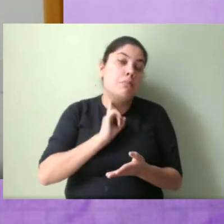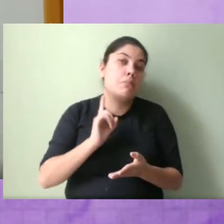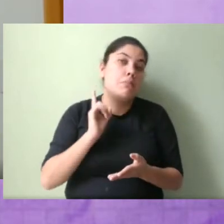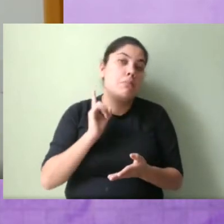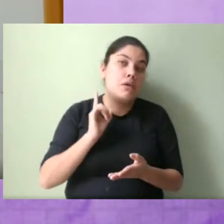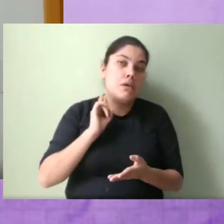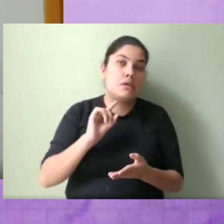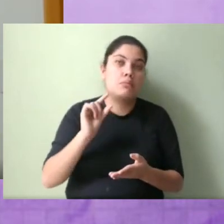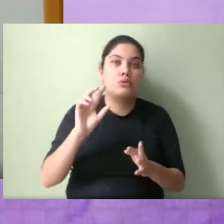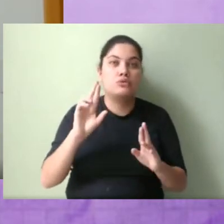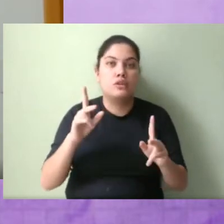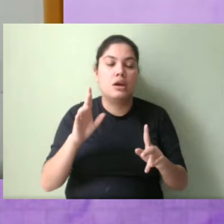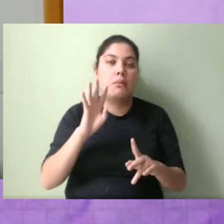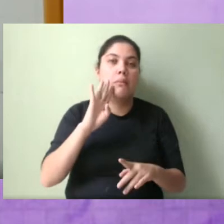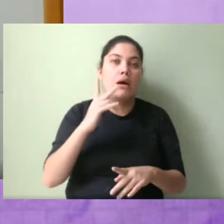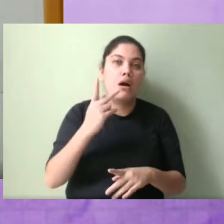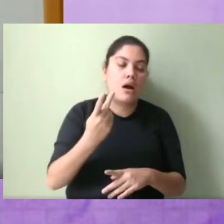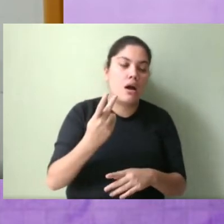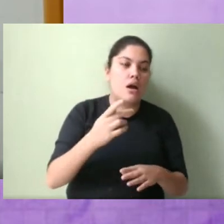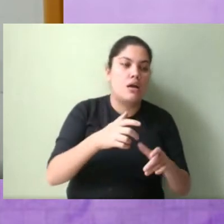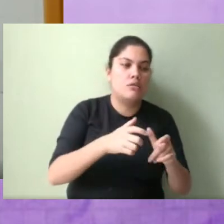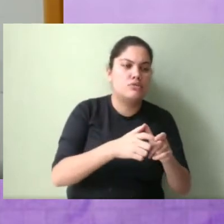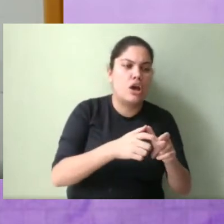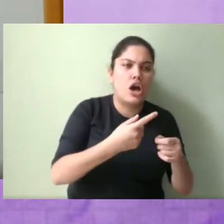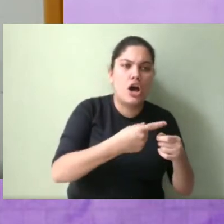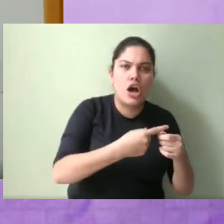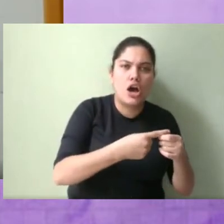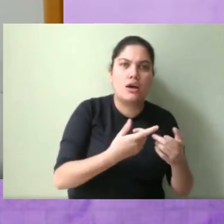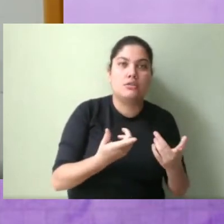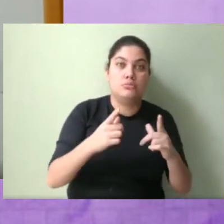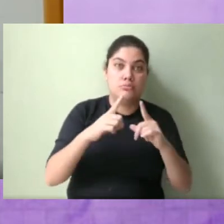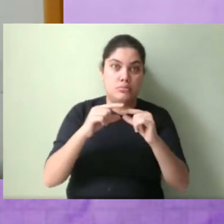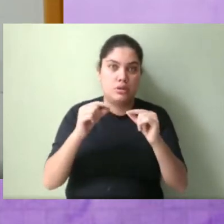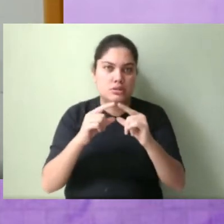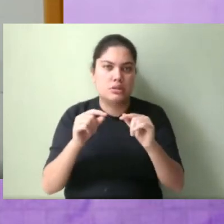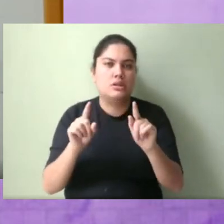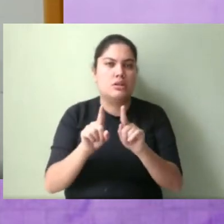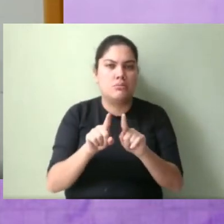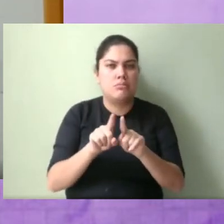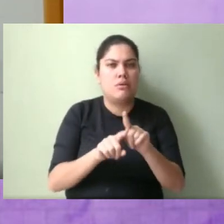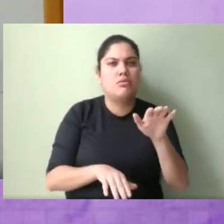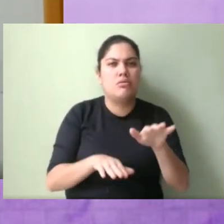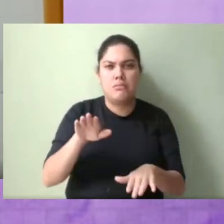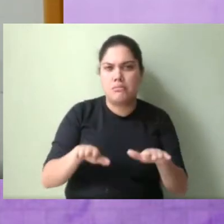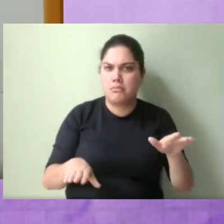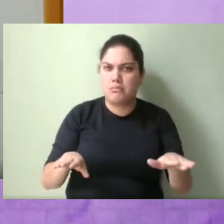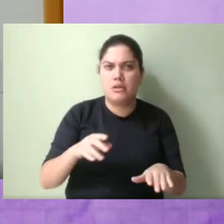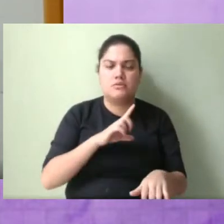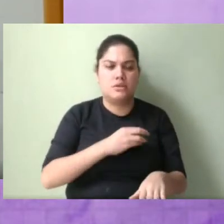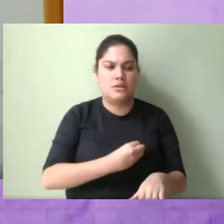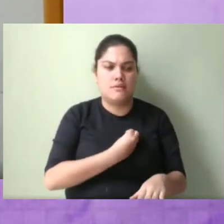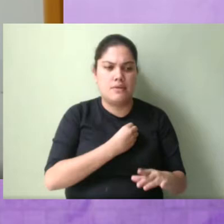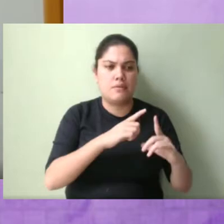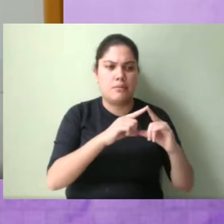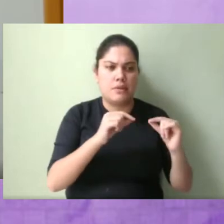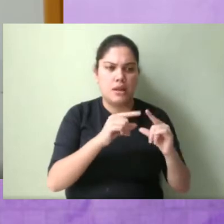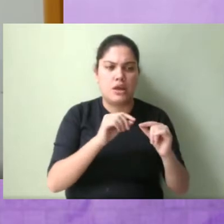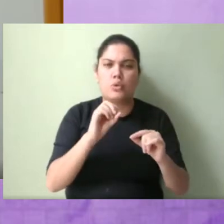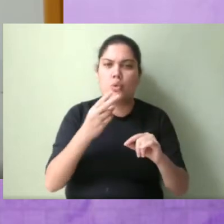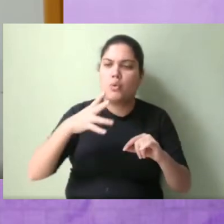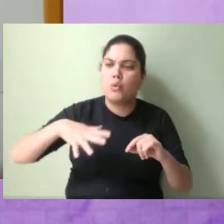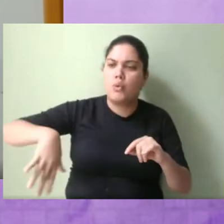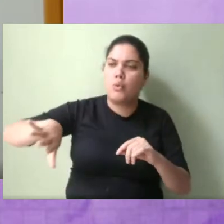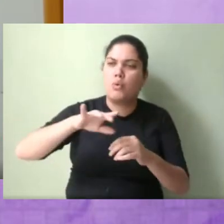mesmo. E já, né, em Minas é um pouco diferente, em BH, do interior,